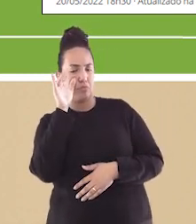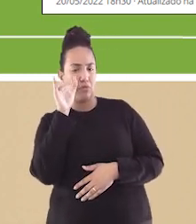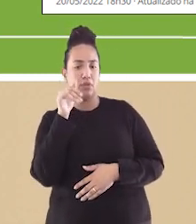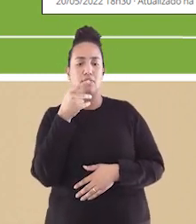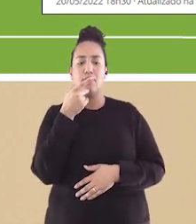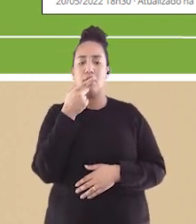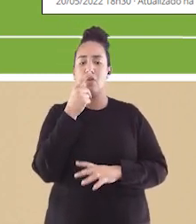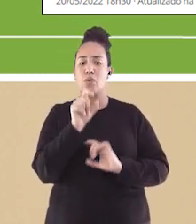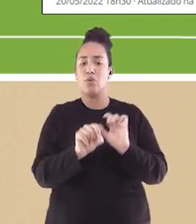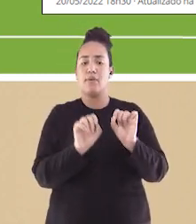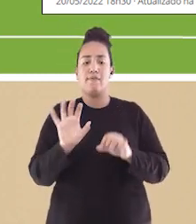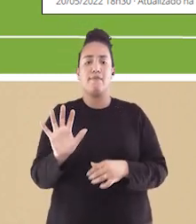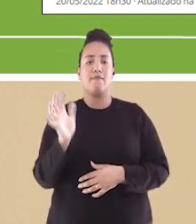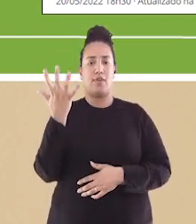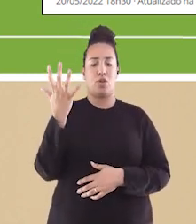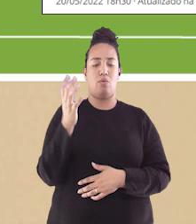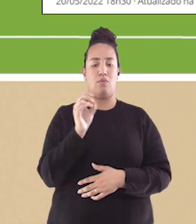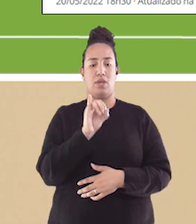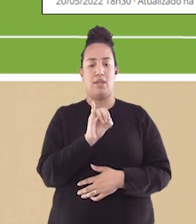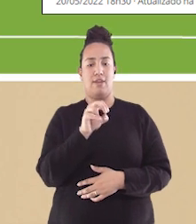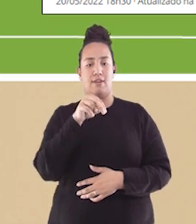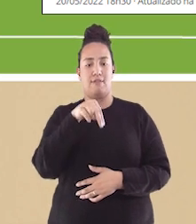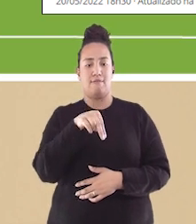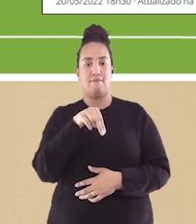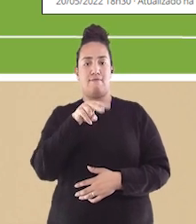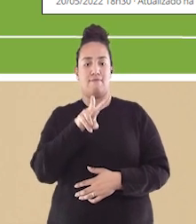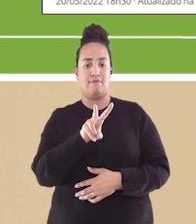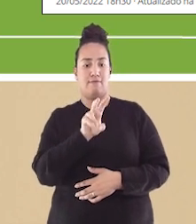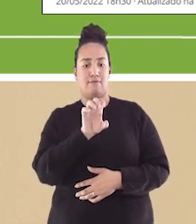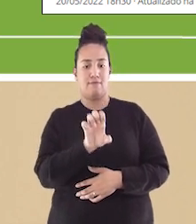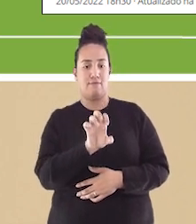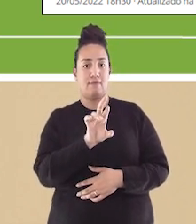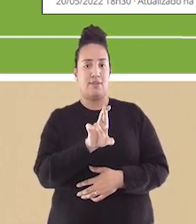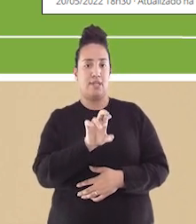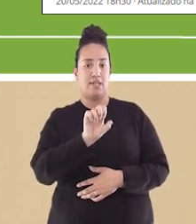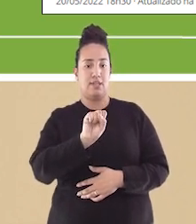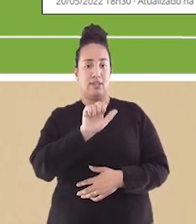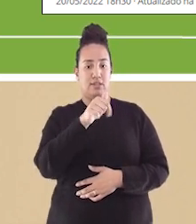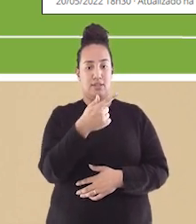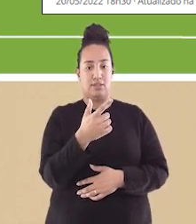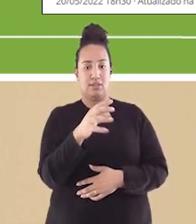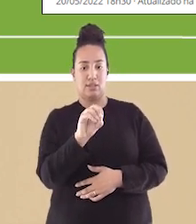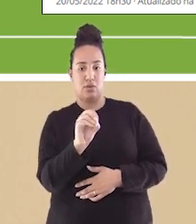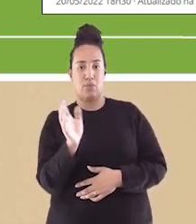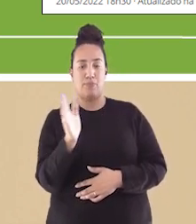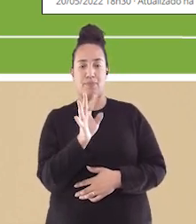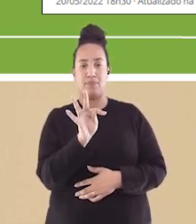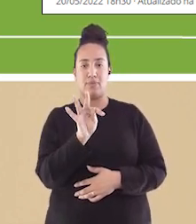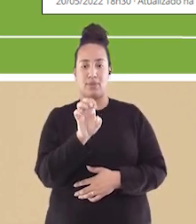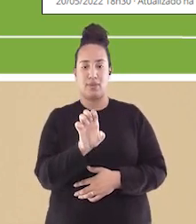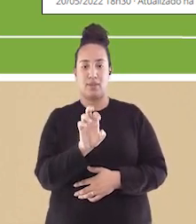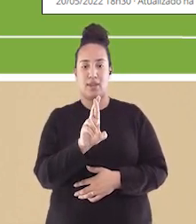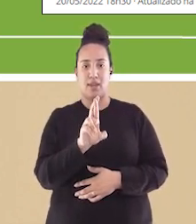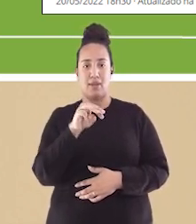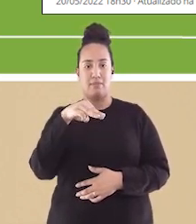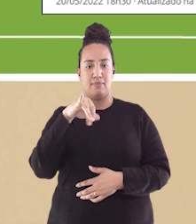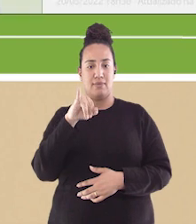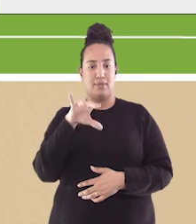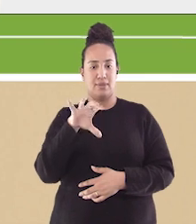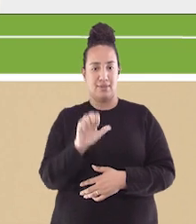sobre um fenômeno de inversão térmica que causou essa formação de fumaça em formato de cogumelo. Vamos ver do que se